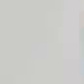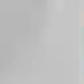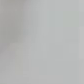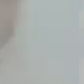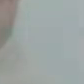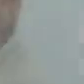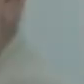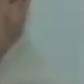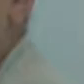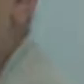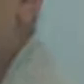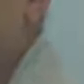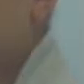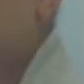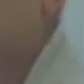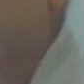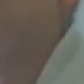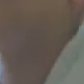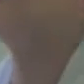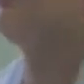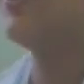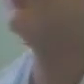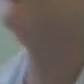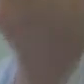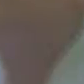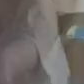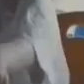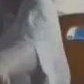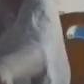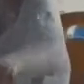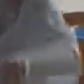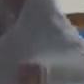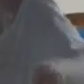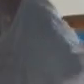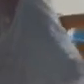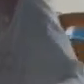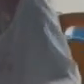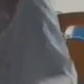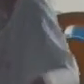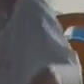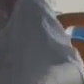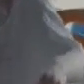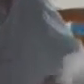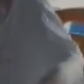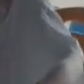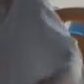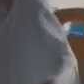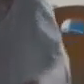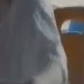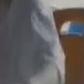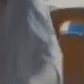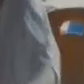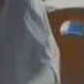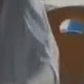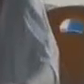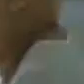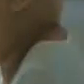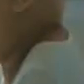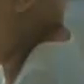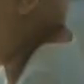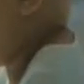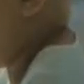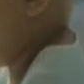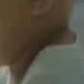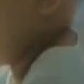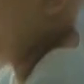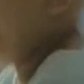é uma doença muito triste. Atrapalha, dificulta, tira os sonhos e